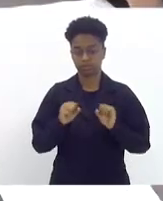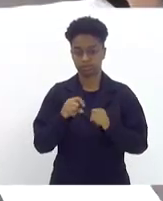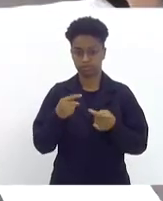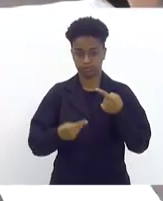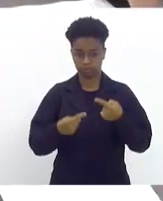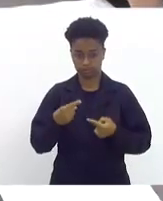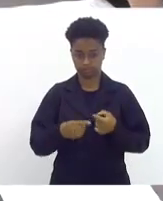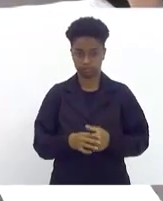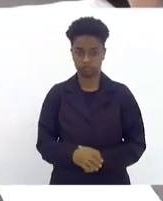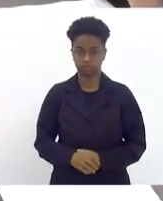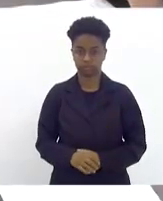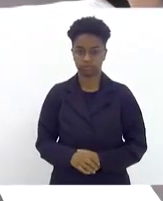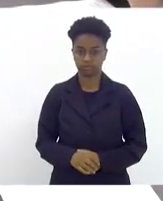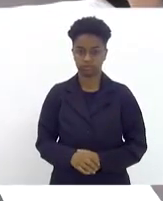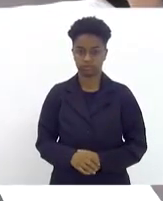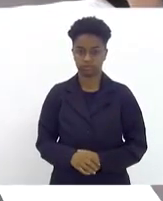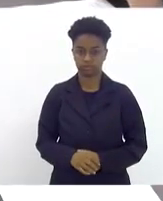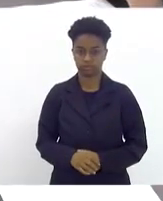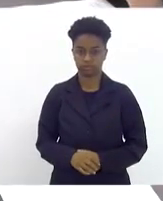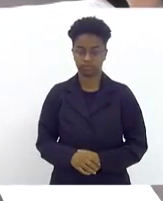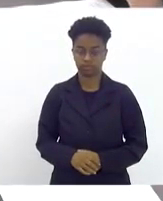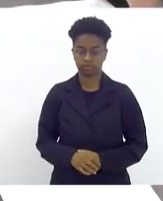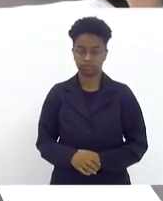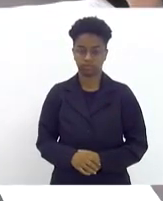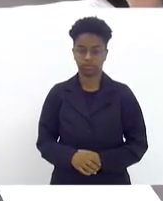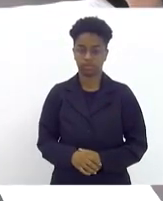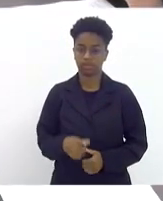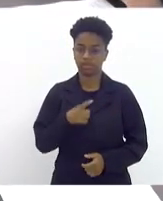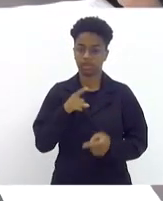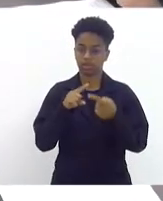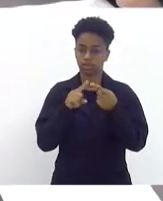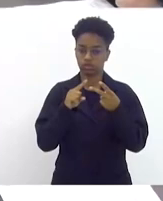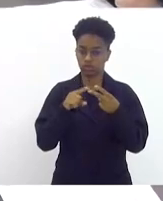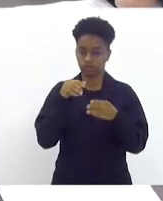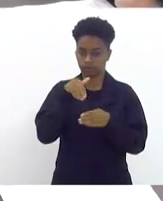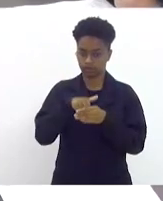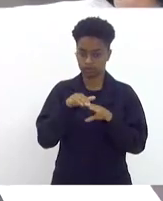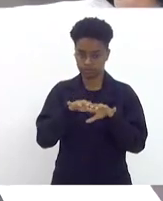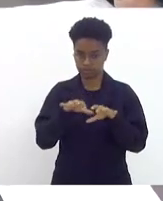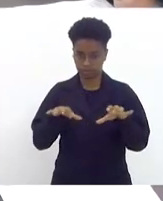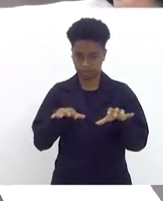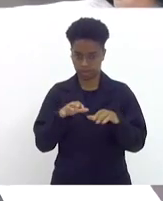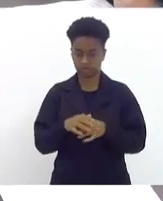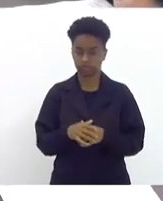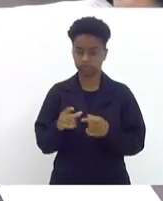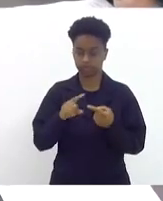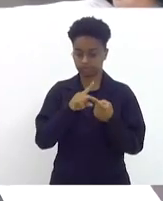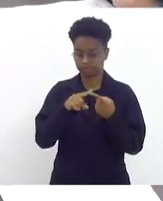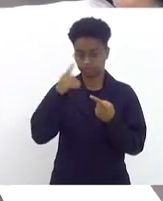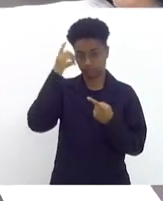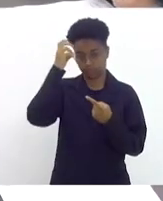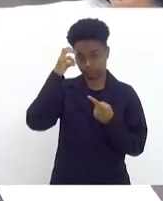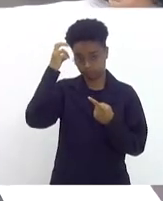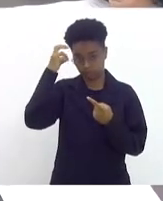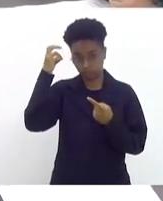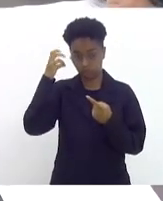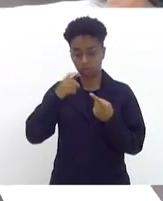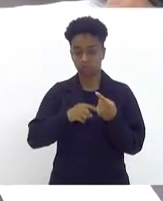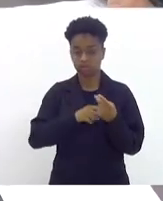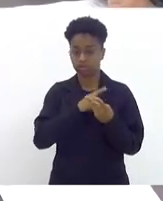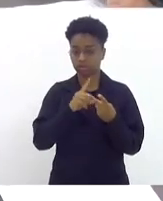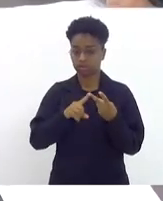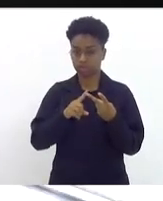discussão Presidente eu tenho para discutido em dois votos separados da deputada Verônica e